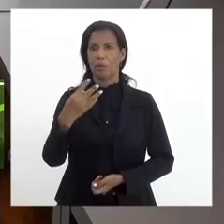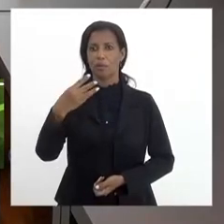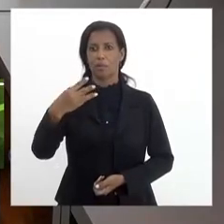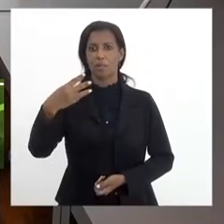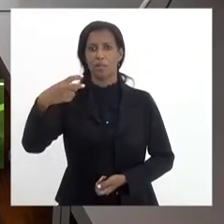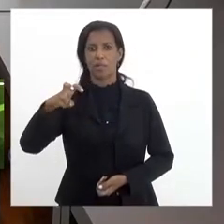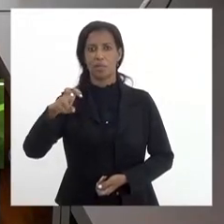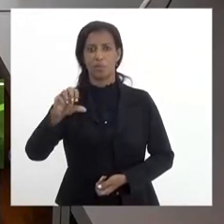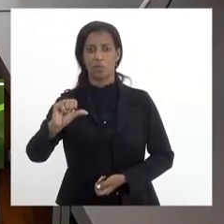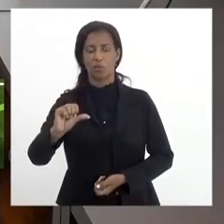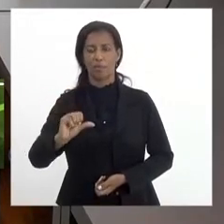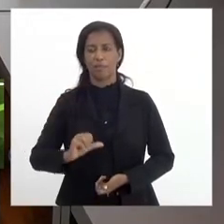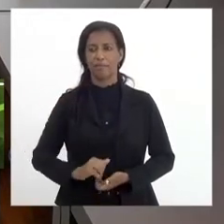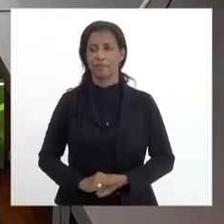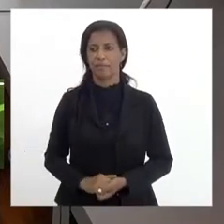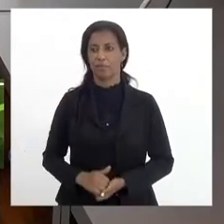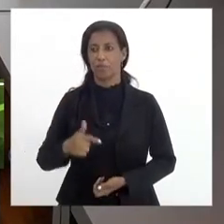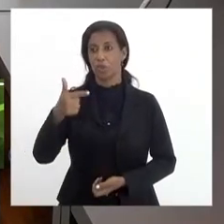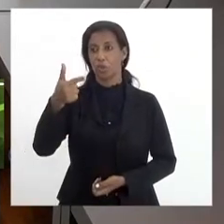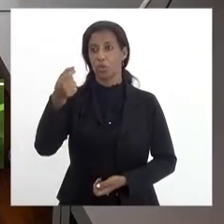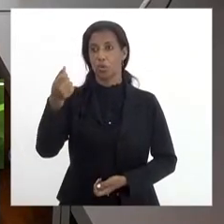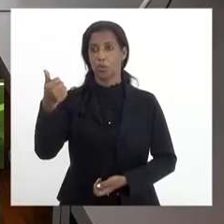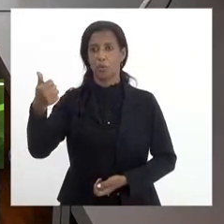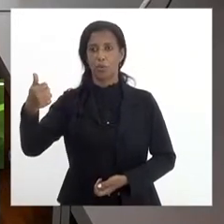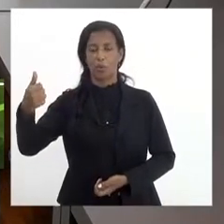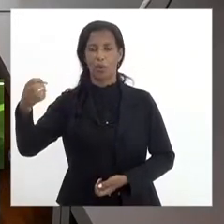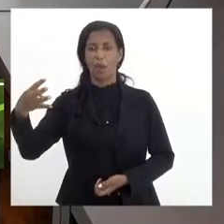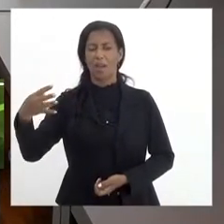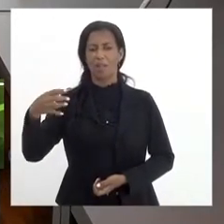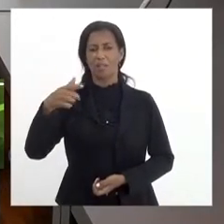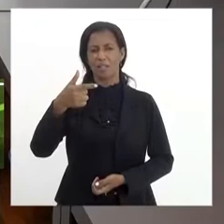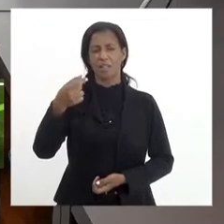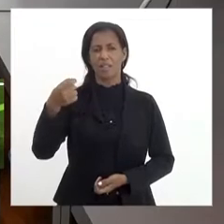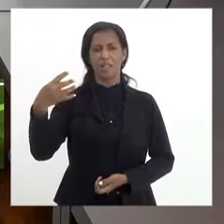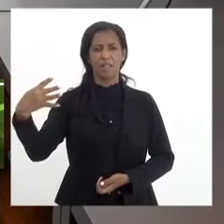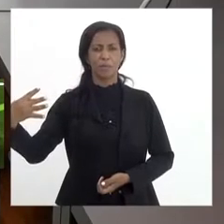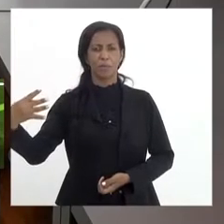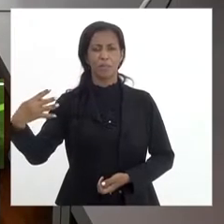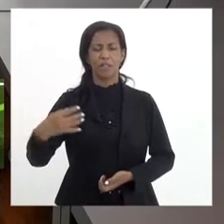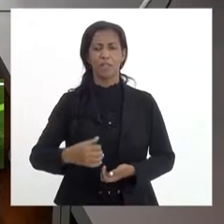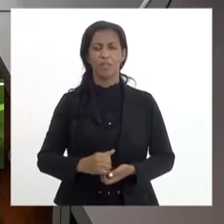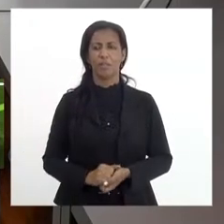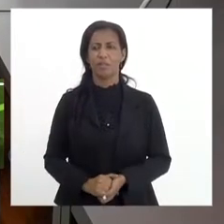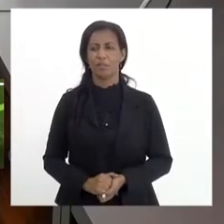4359. De 2004. 4359 de 2004.